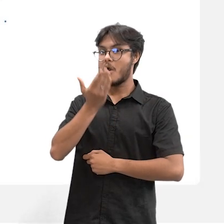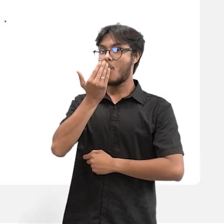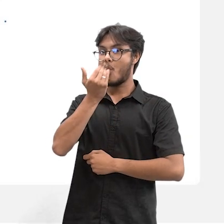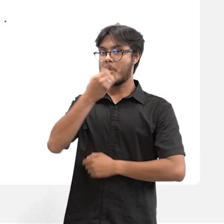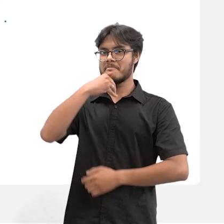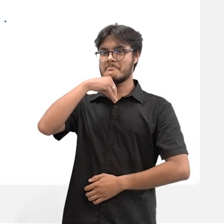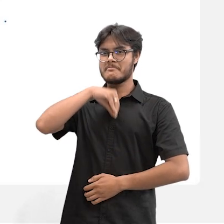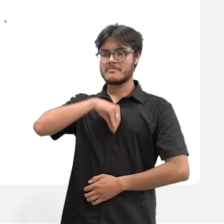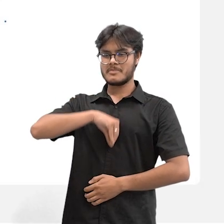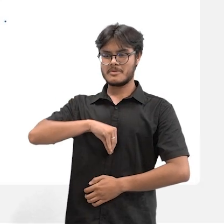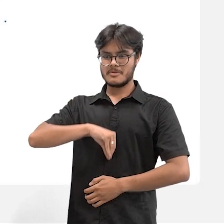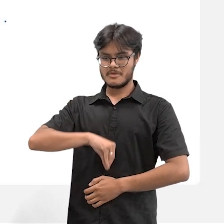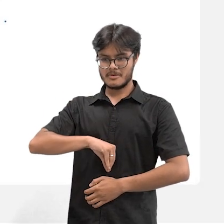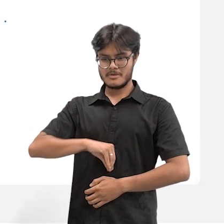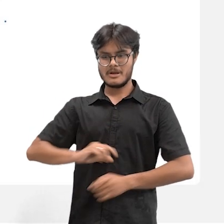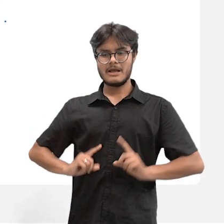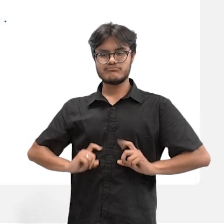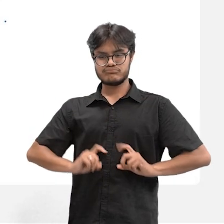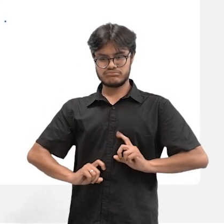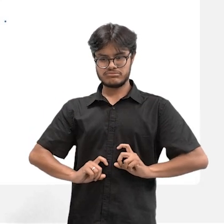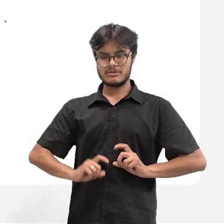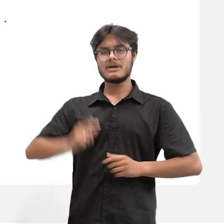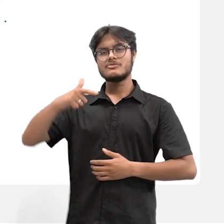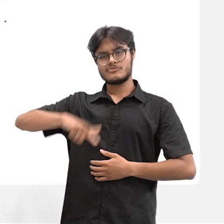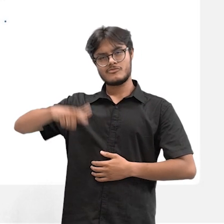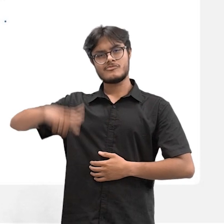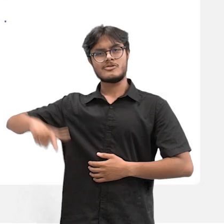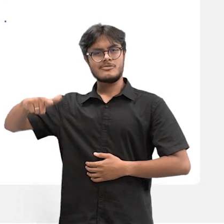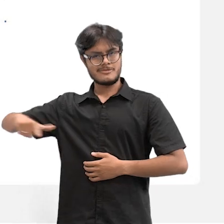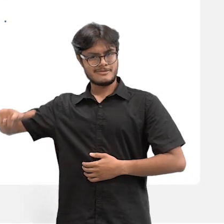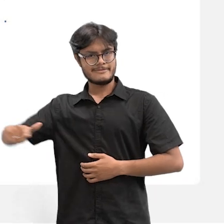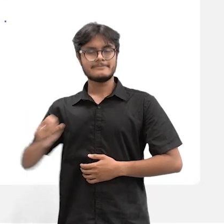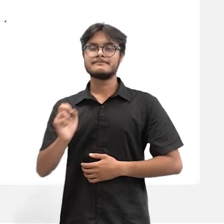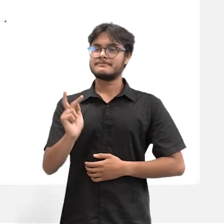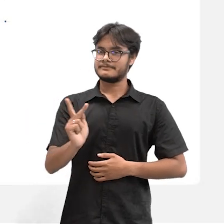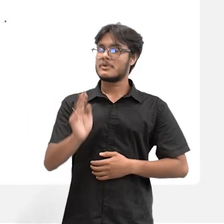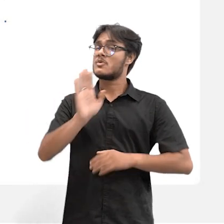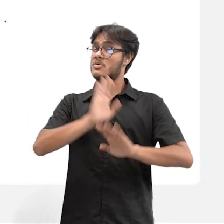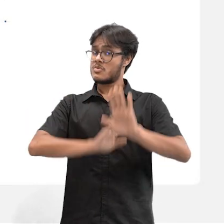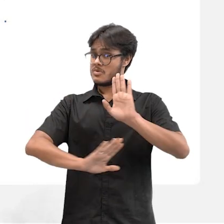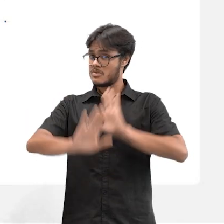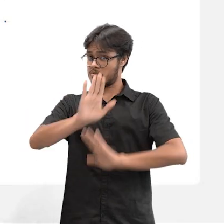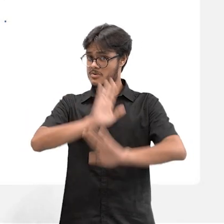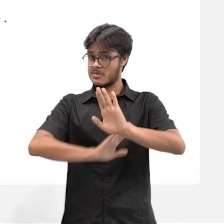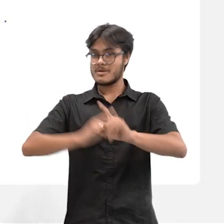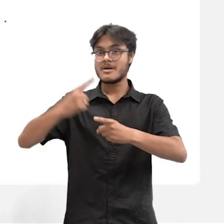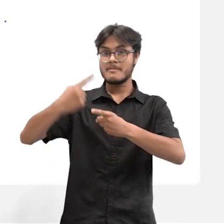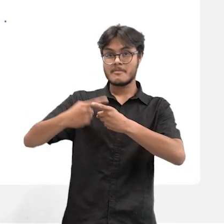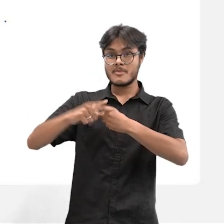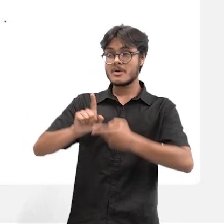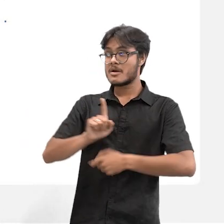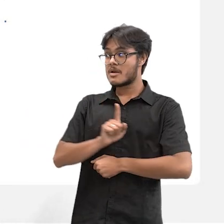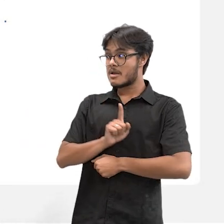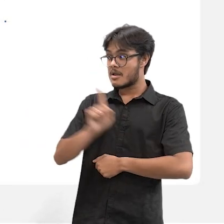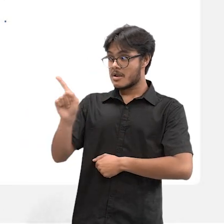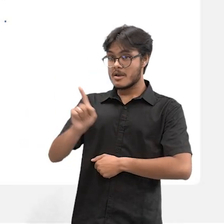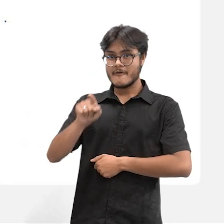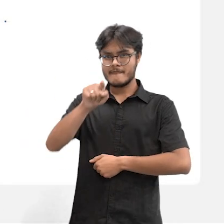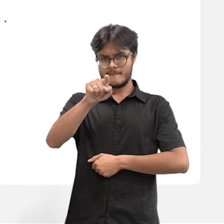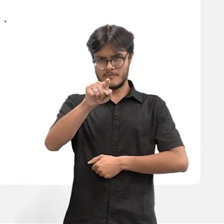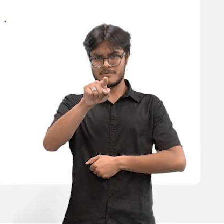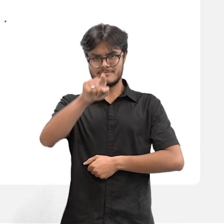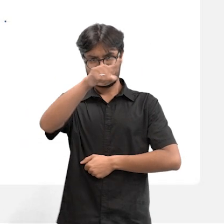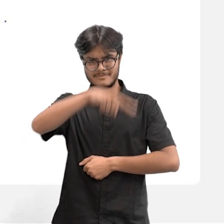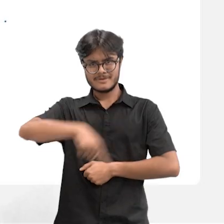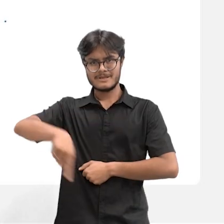e o ciclo se repete. Muito cuidado, porque Porque é nessa hora que você, meu